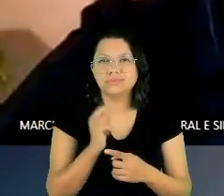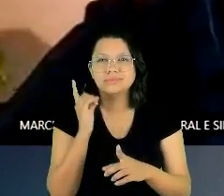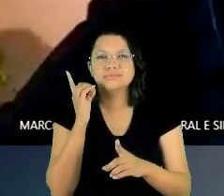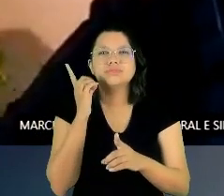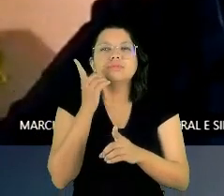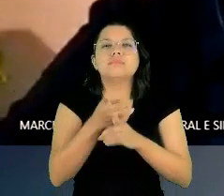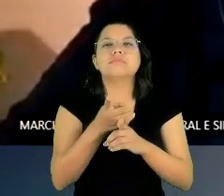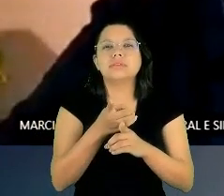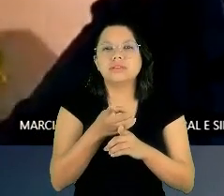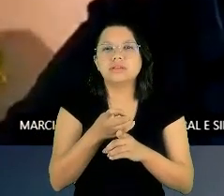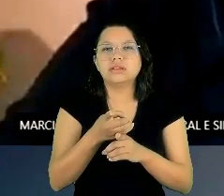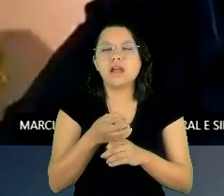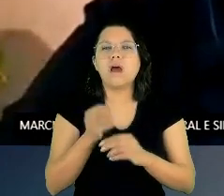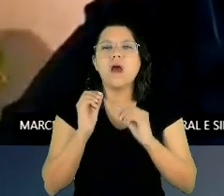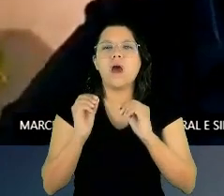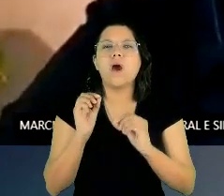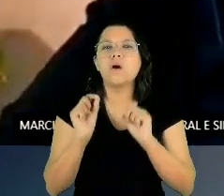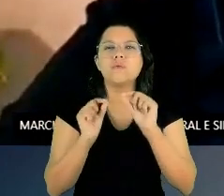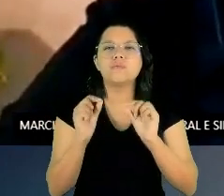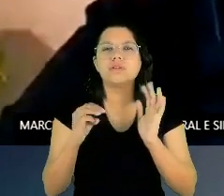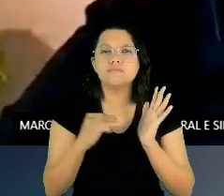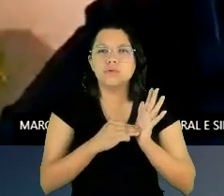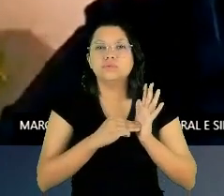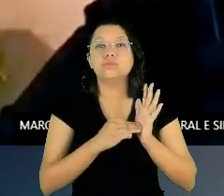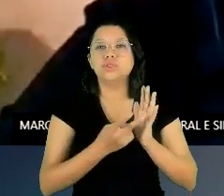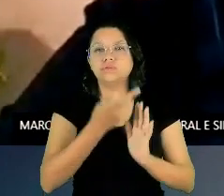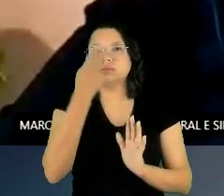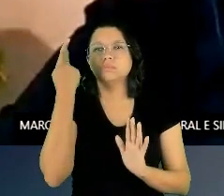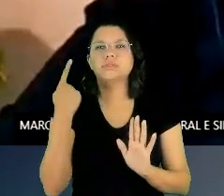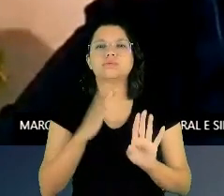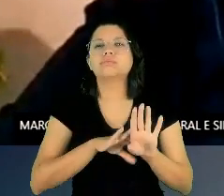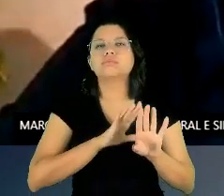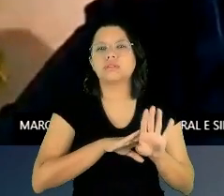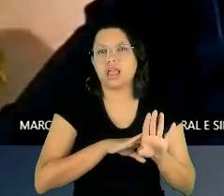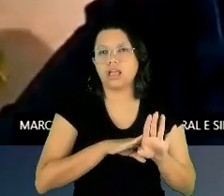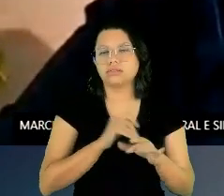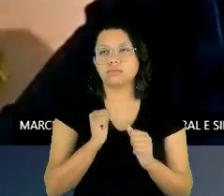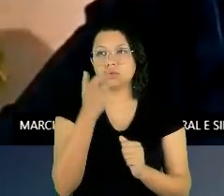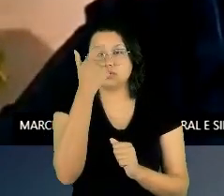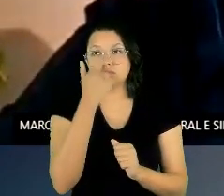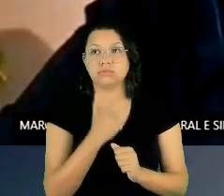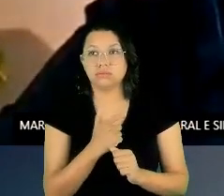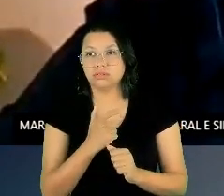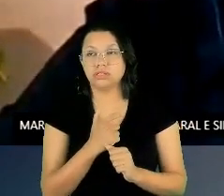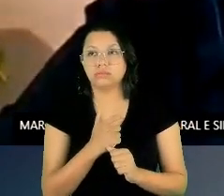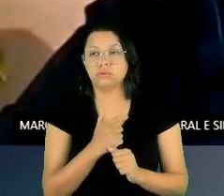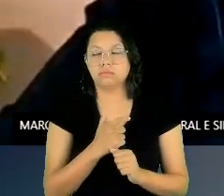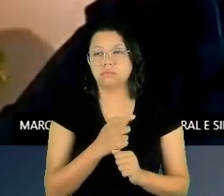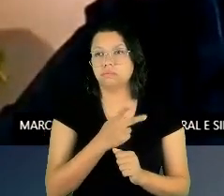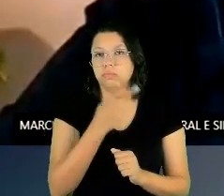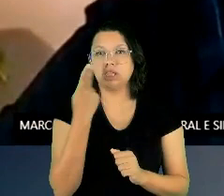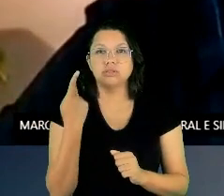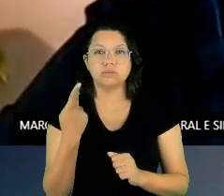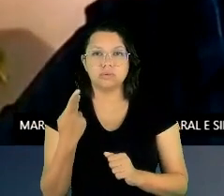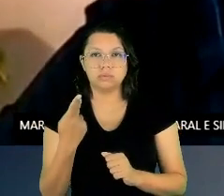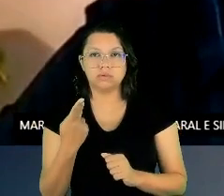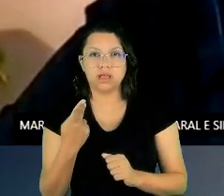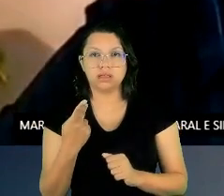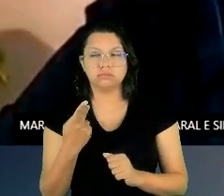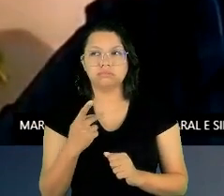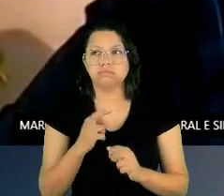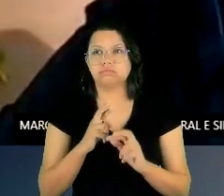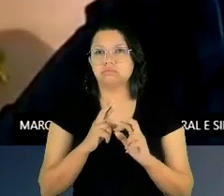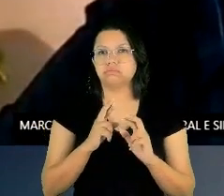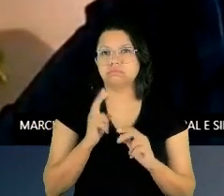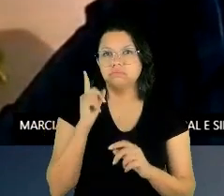dificultoso descobrir as motivações da pessoa por trás. Porque, por exemplo, eu posso querer dinheiro por ser uma pessoa avara, mas eu posso também